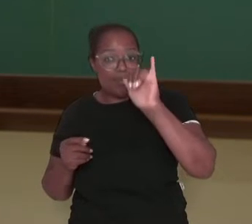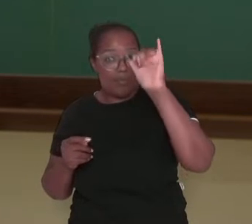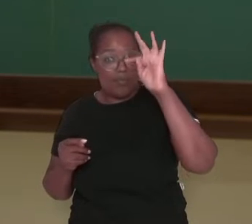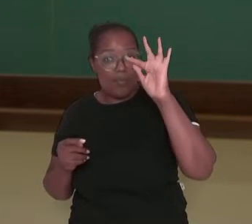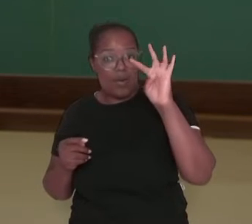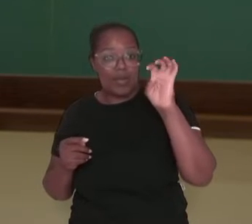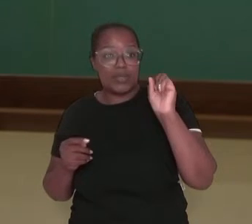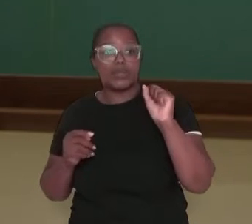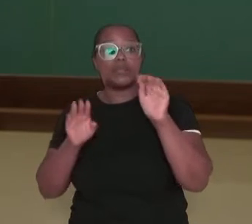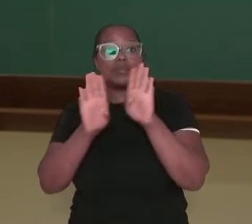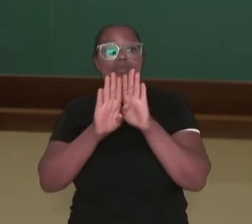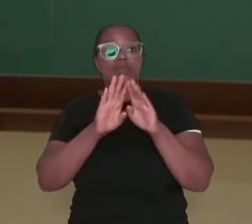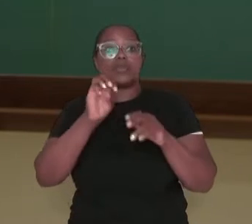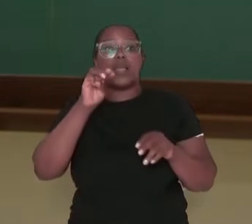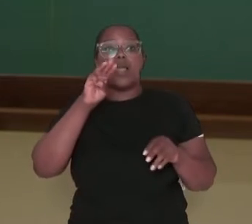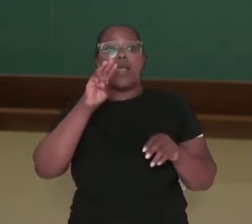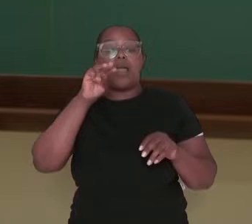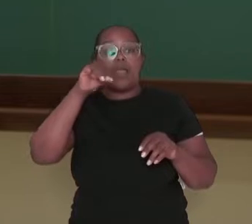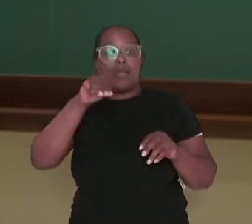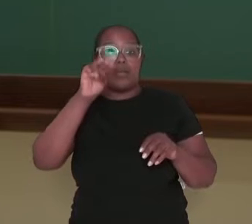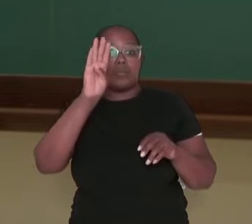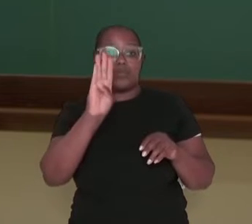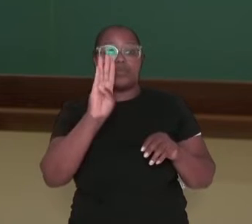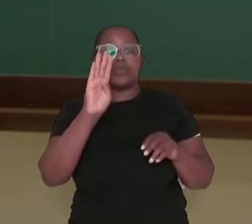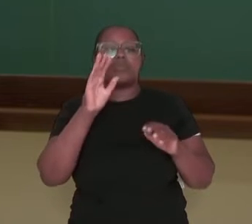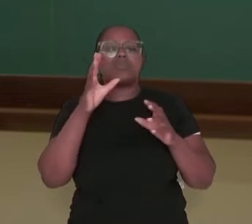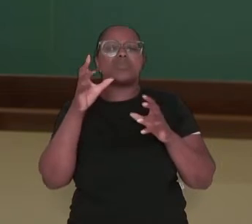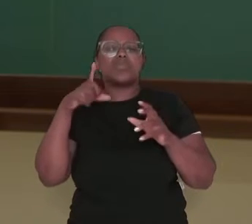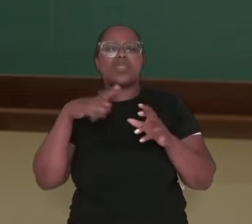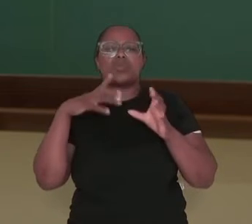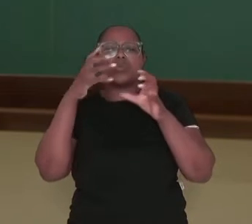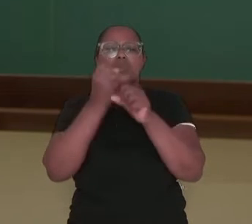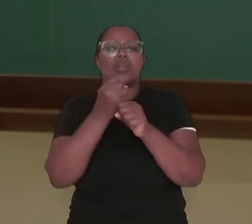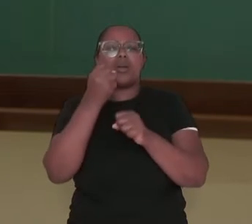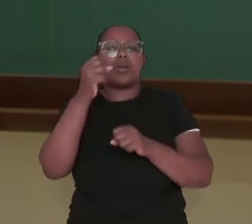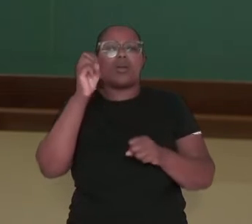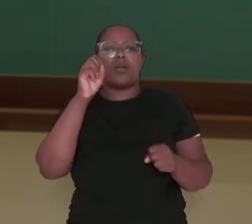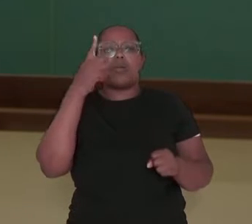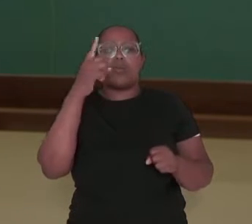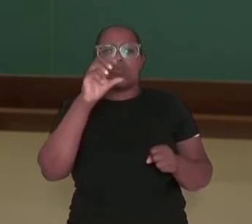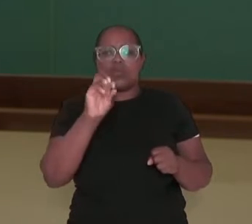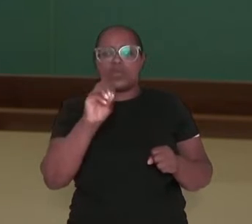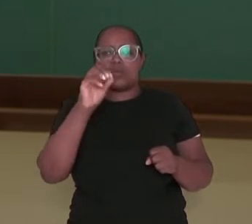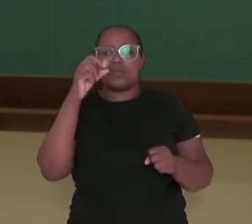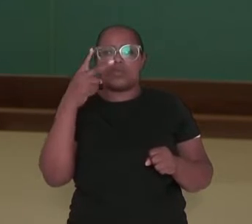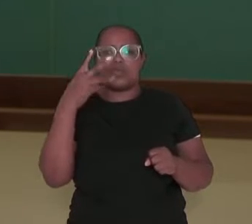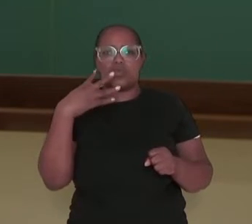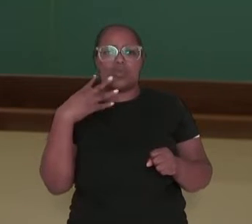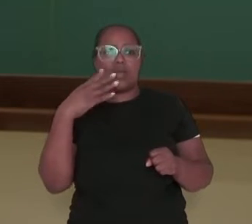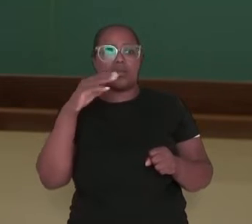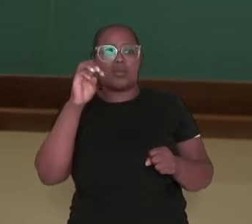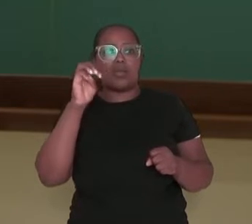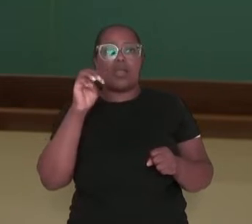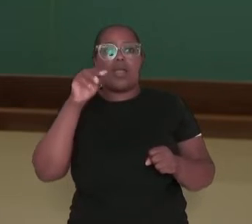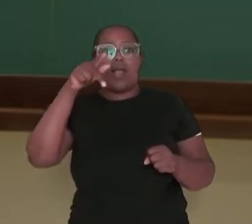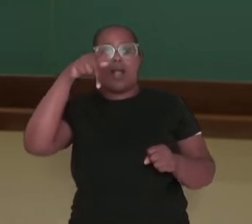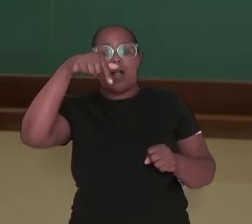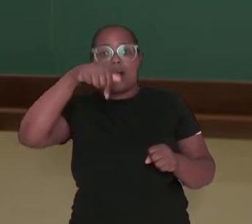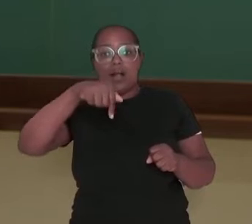Megabytes, MB, equivalência 1024 kilobytes. Gigabyte,